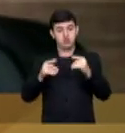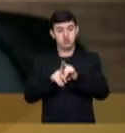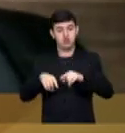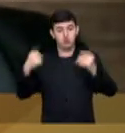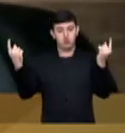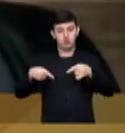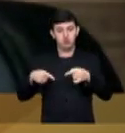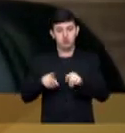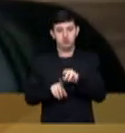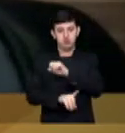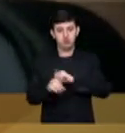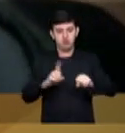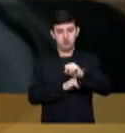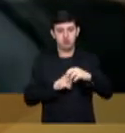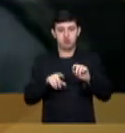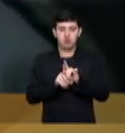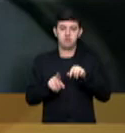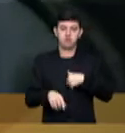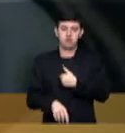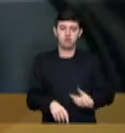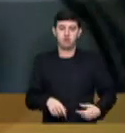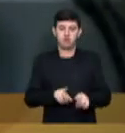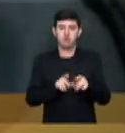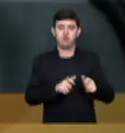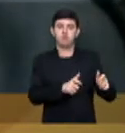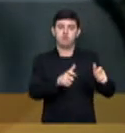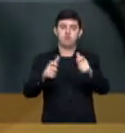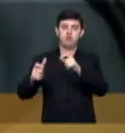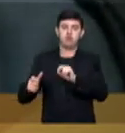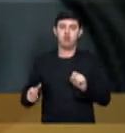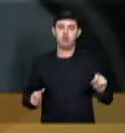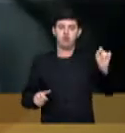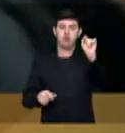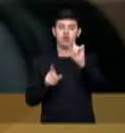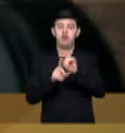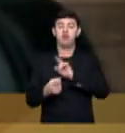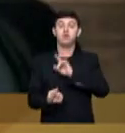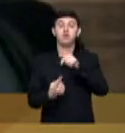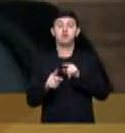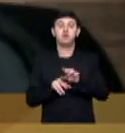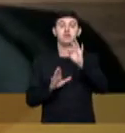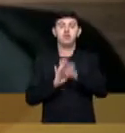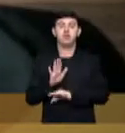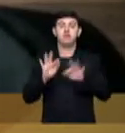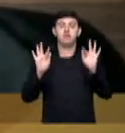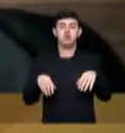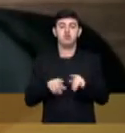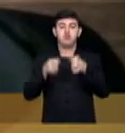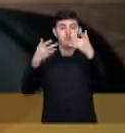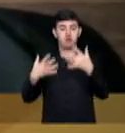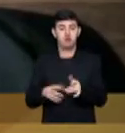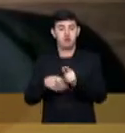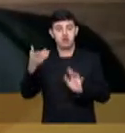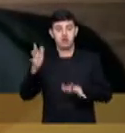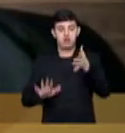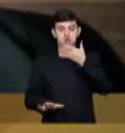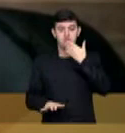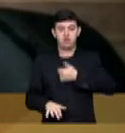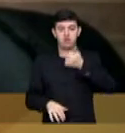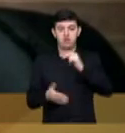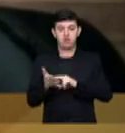sociedade e dos governos locais. E concluía: o melhor clima das relações